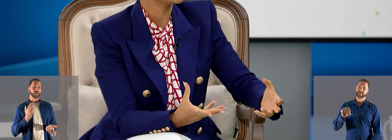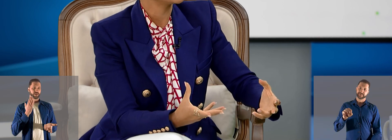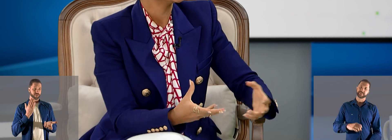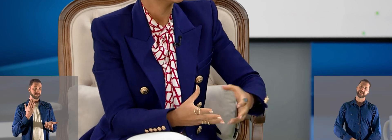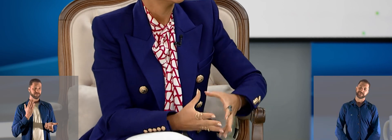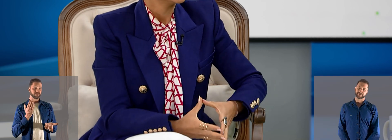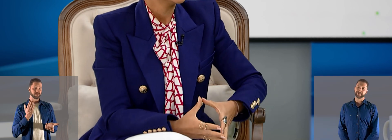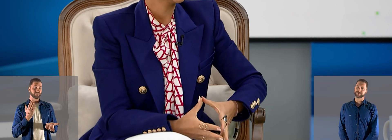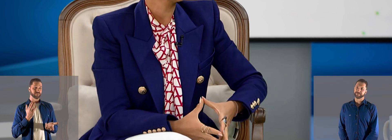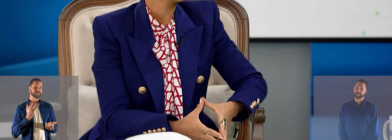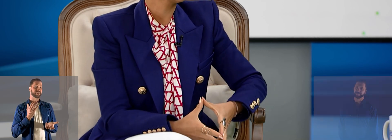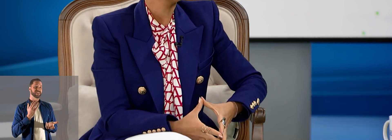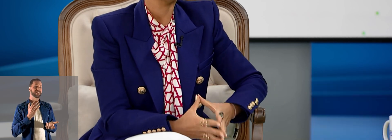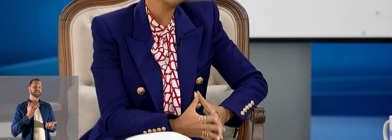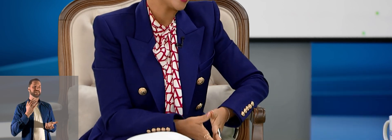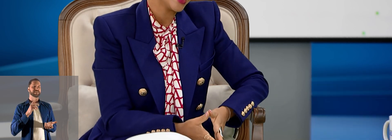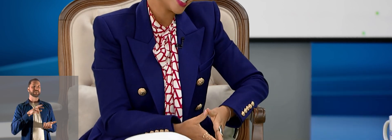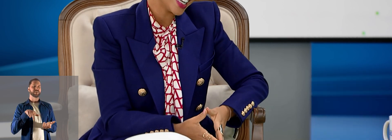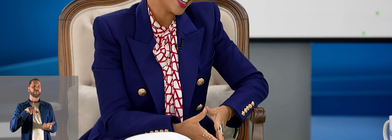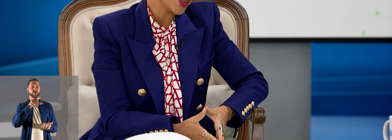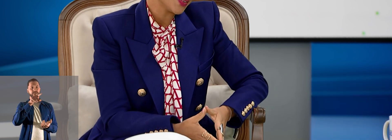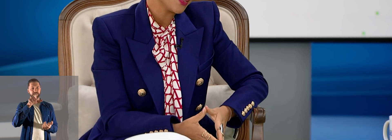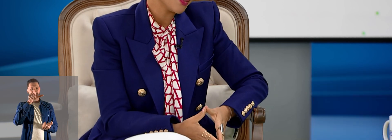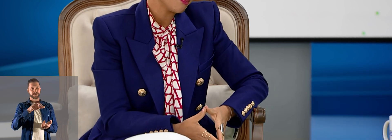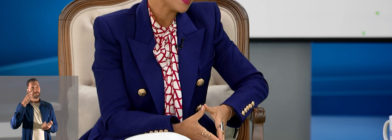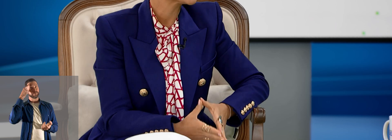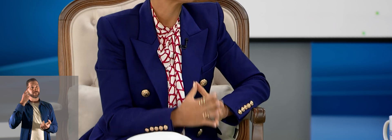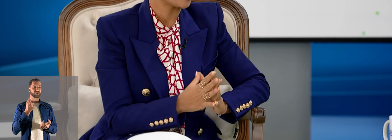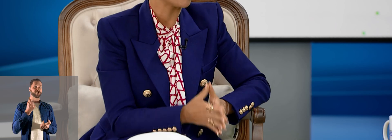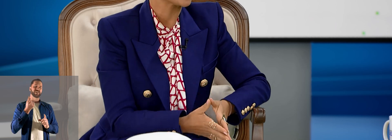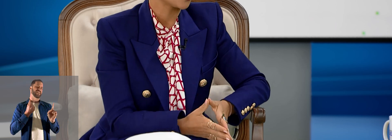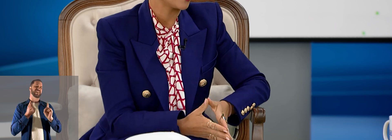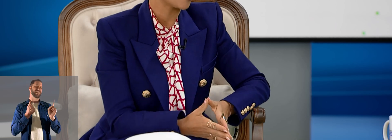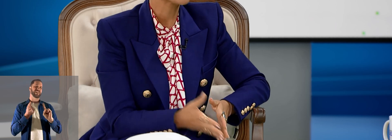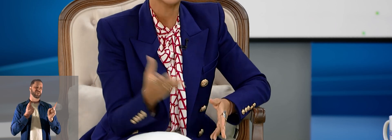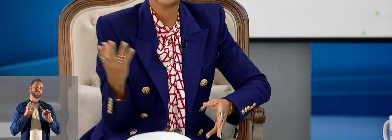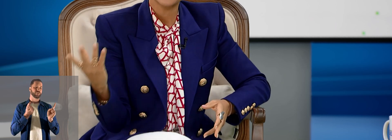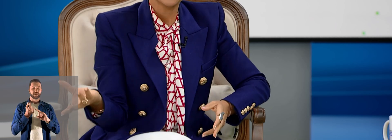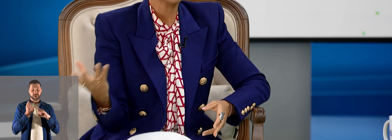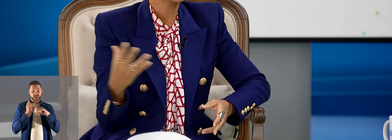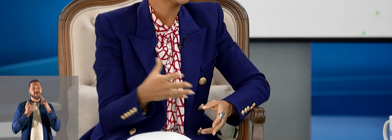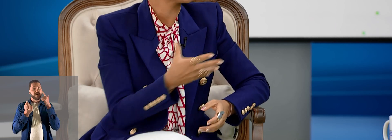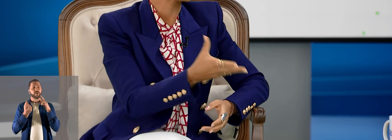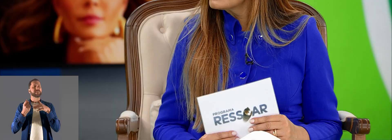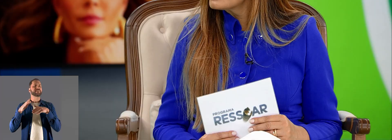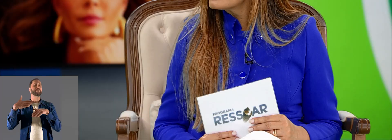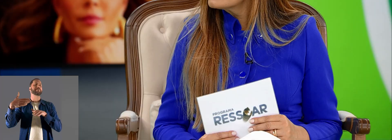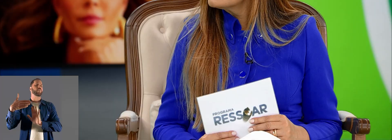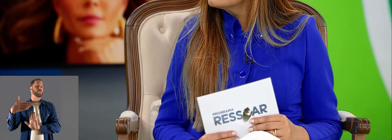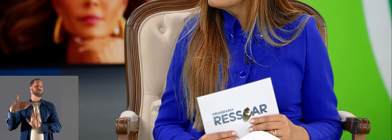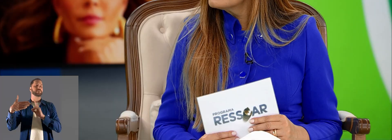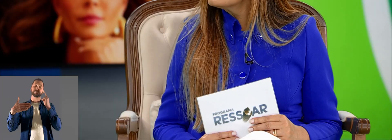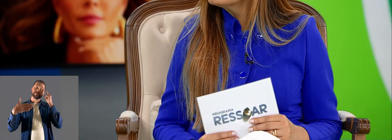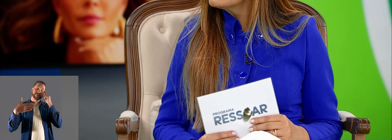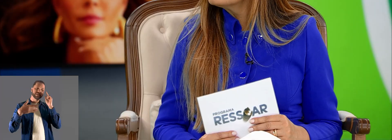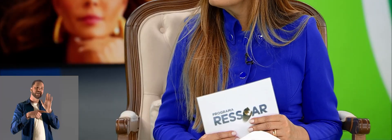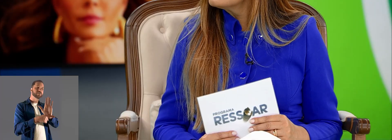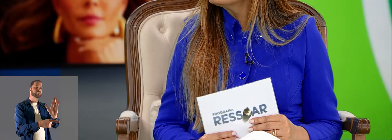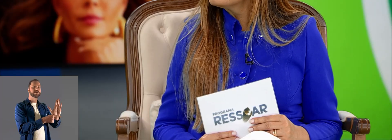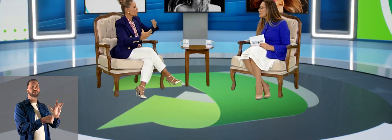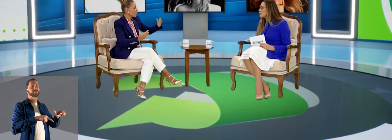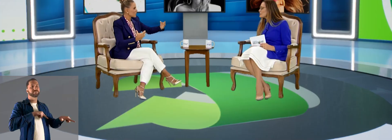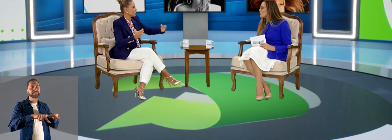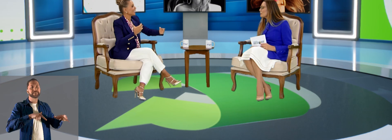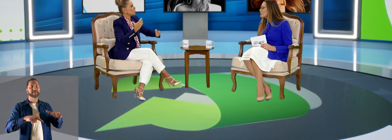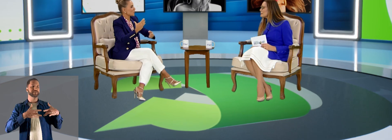honesta né E acima de tudo não pensa em dinheiro Pensa num propósito maior porque o dinheiro é uma consequência é